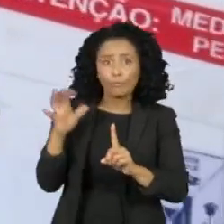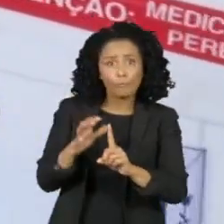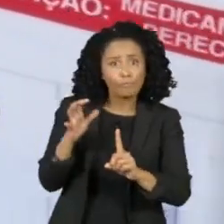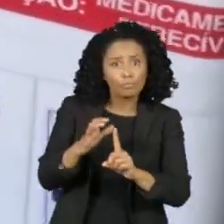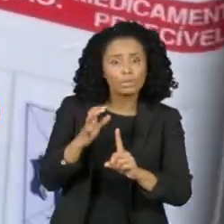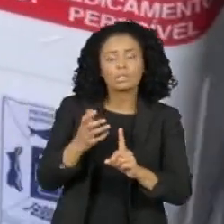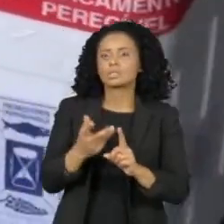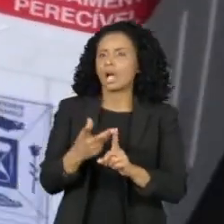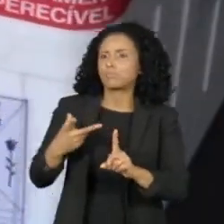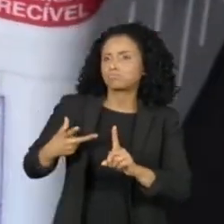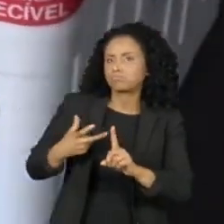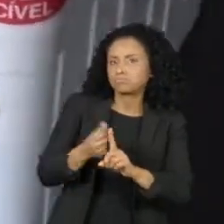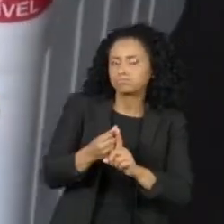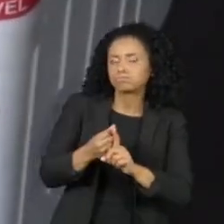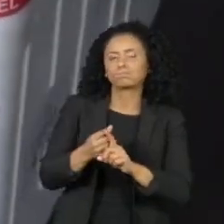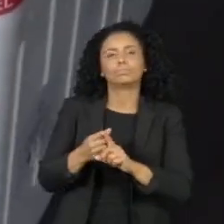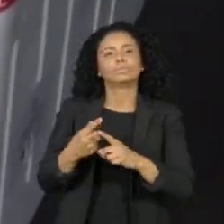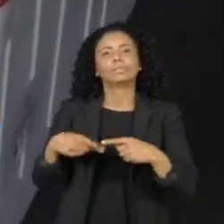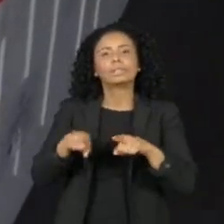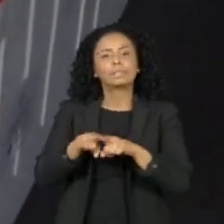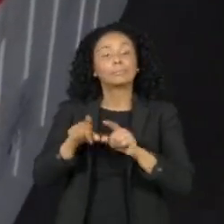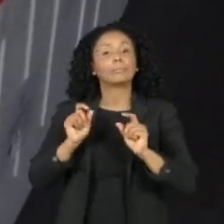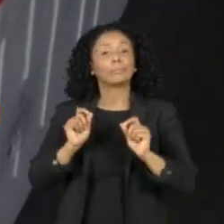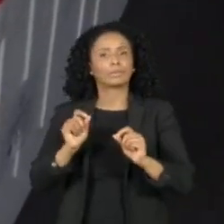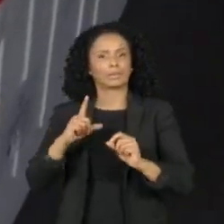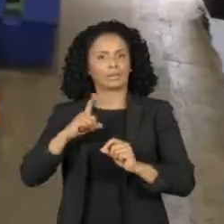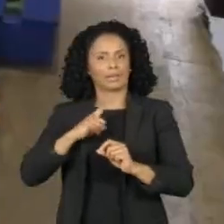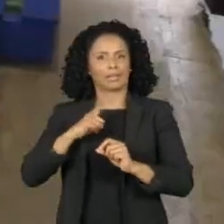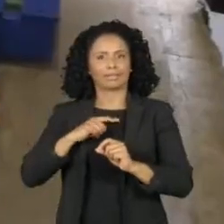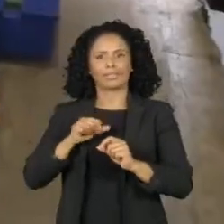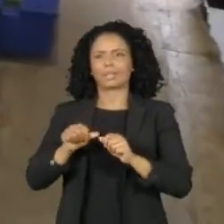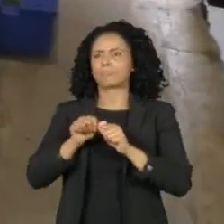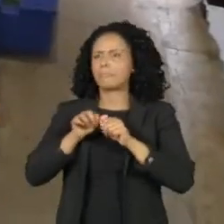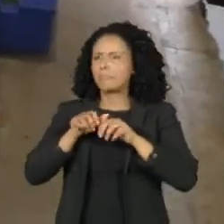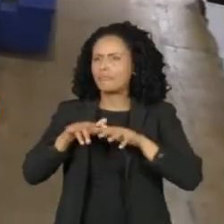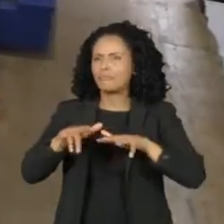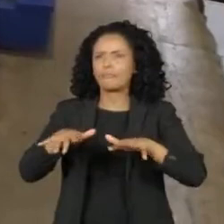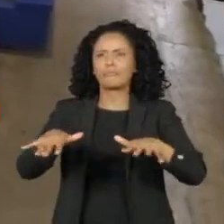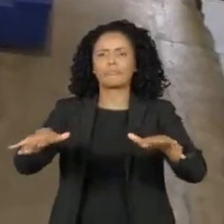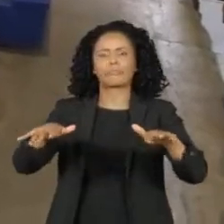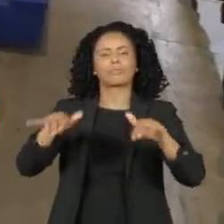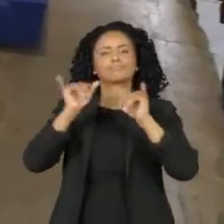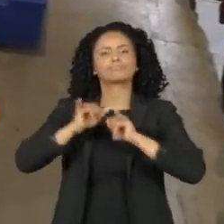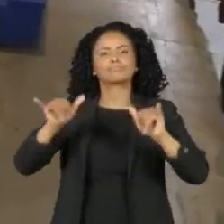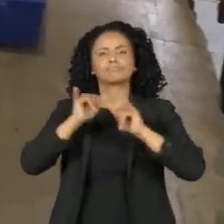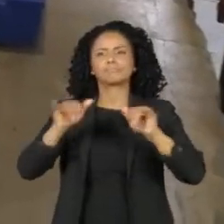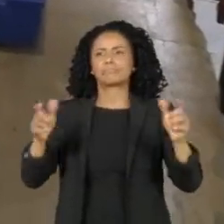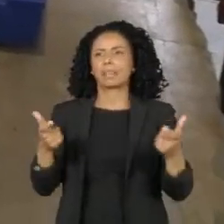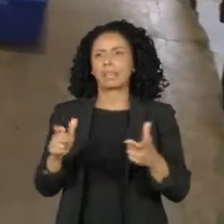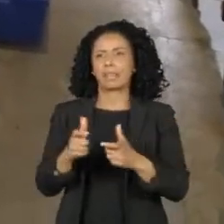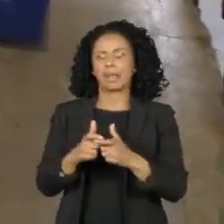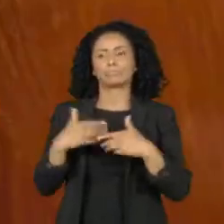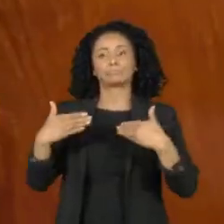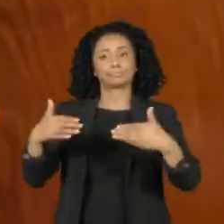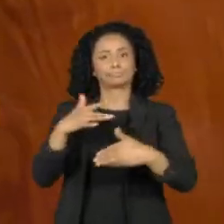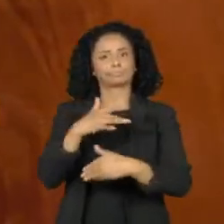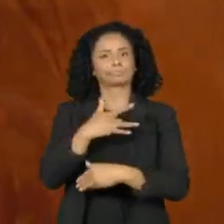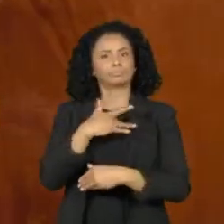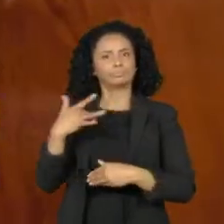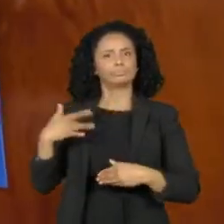contra a polio e também por conta da baixa adesão em outras campanhas, o Ministério da Saúde prorrogou a campanha